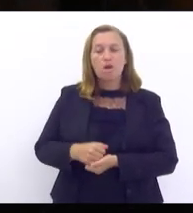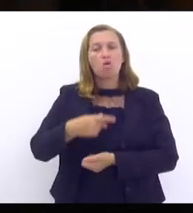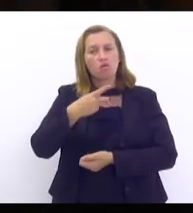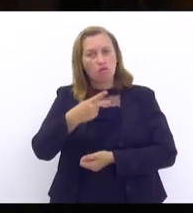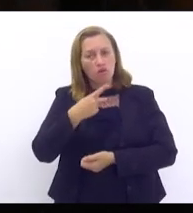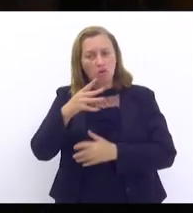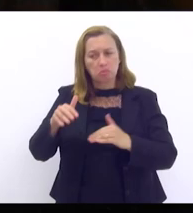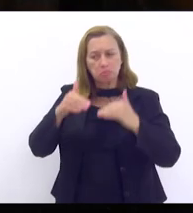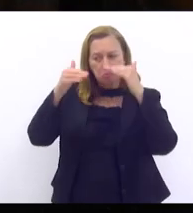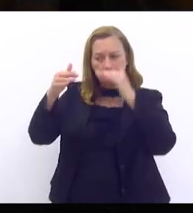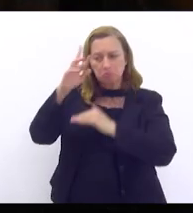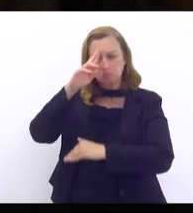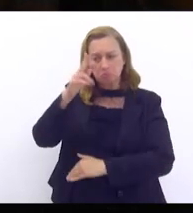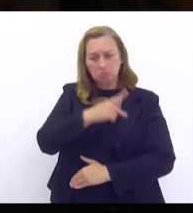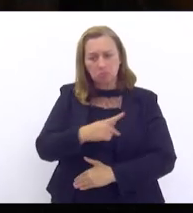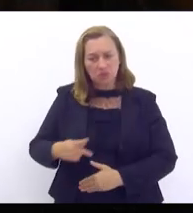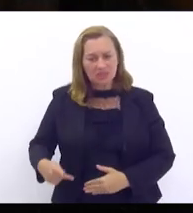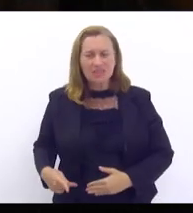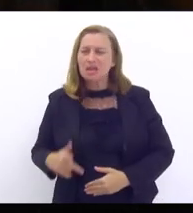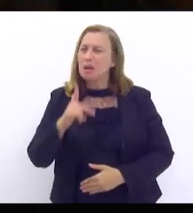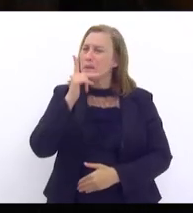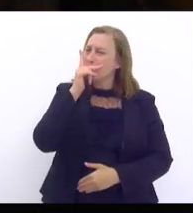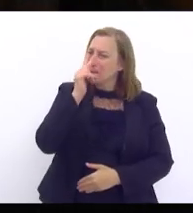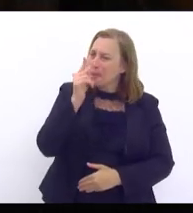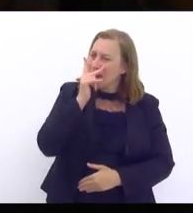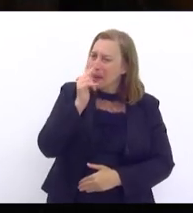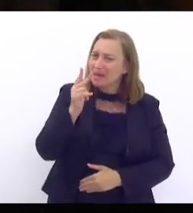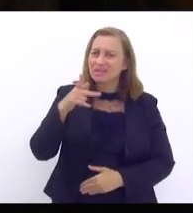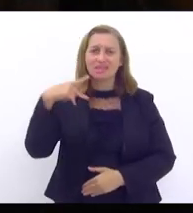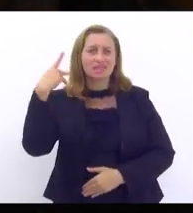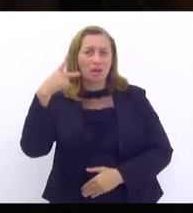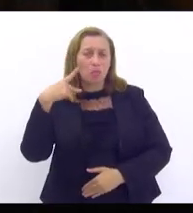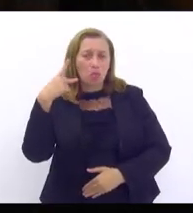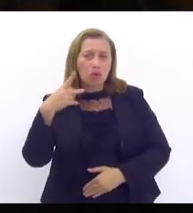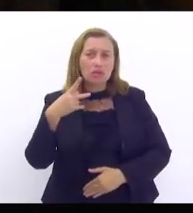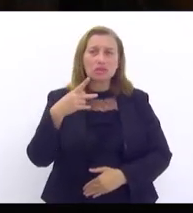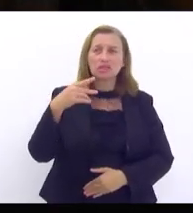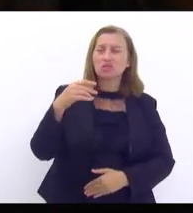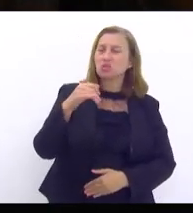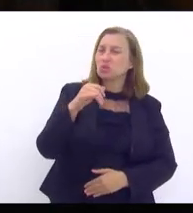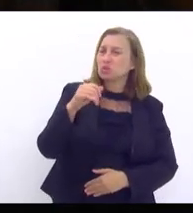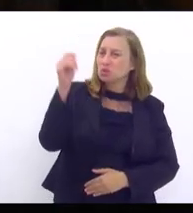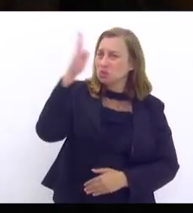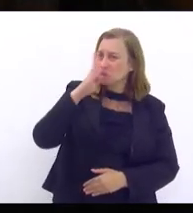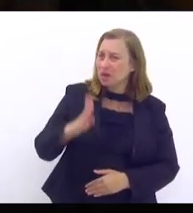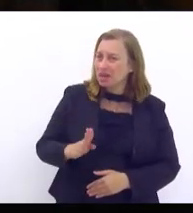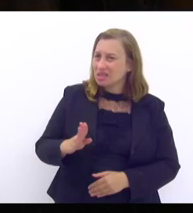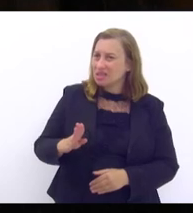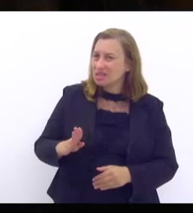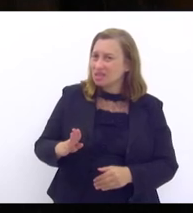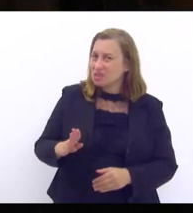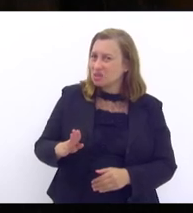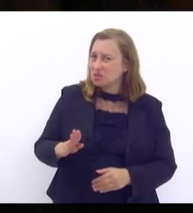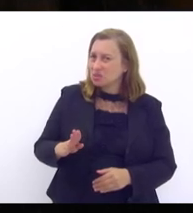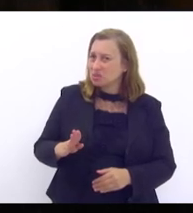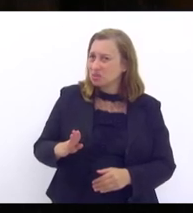Excelência que parece que a política no Brasil virou de ponta